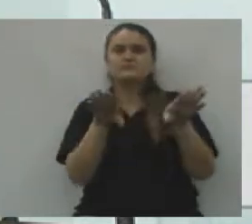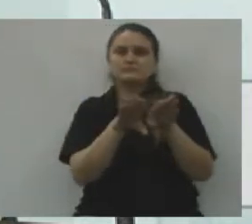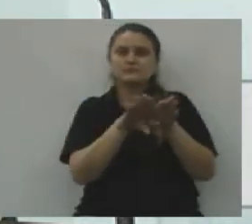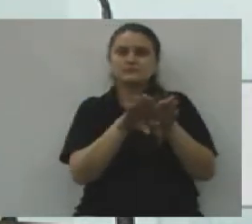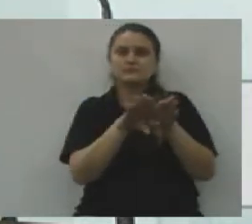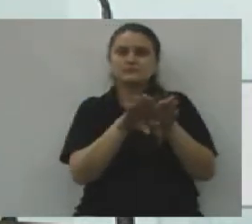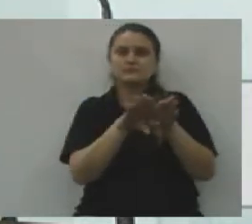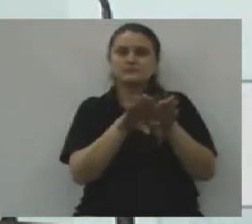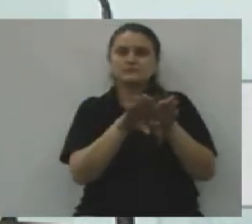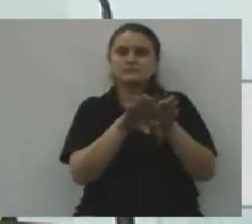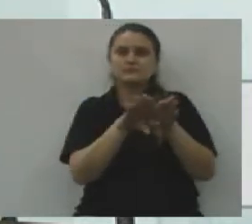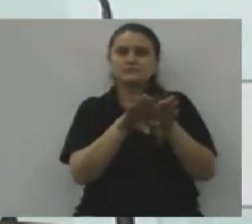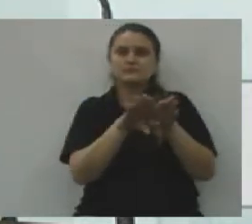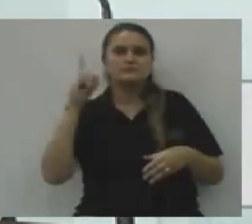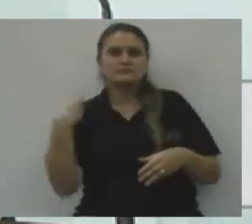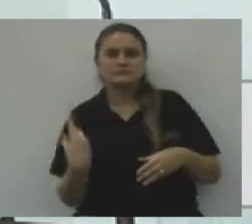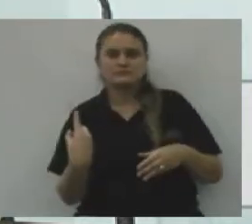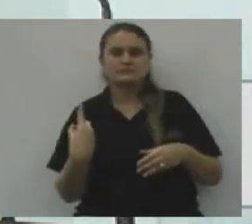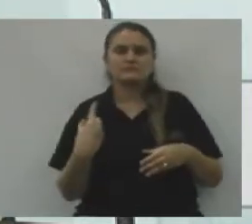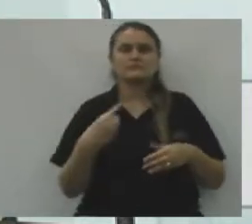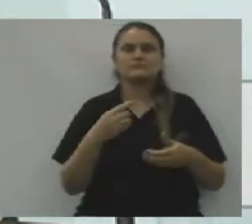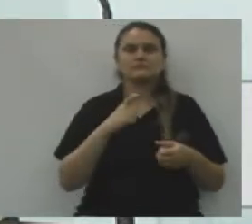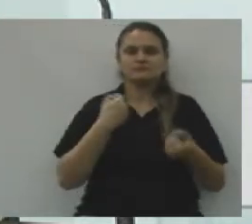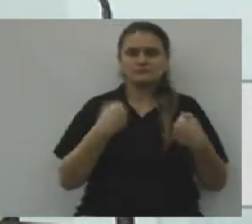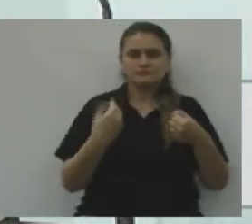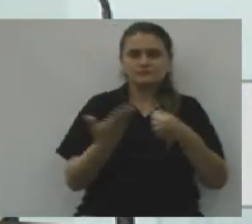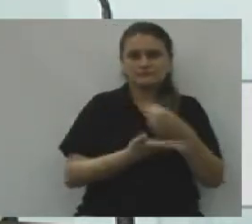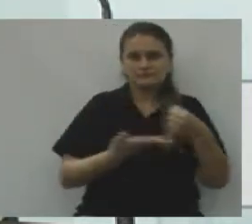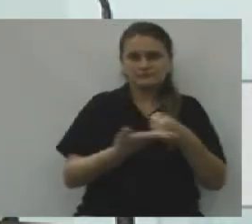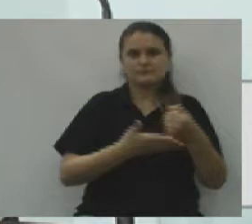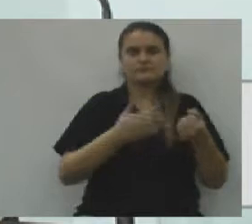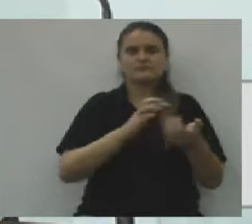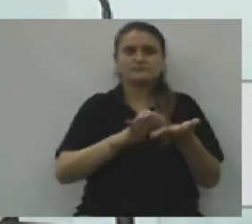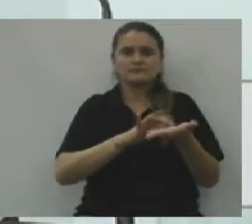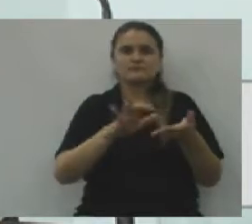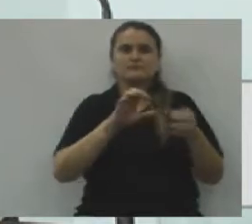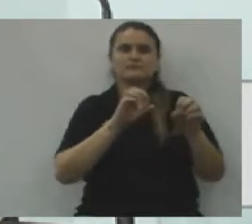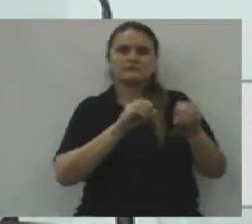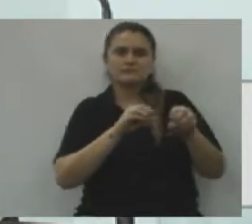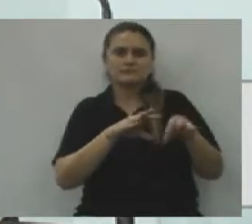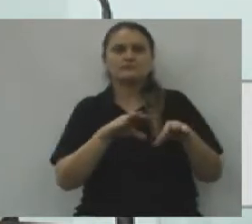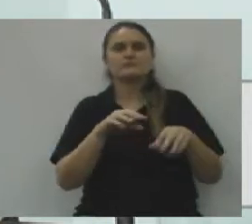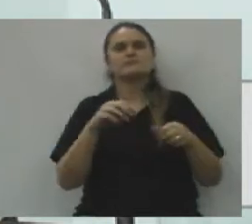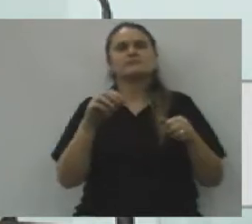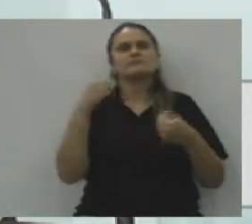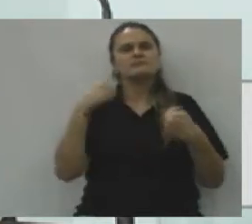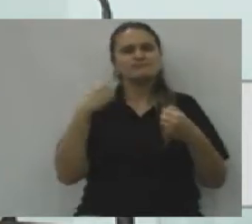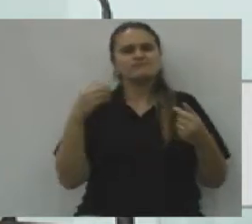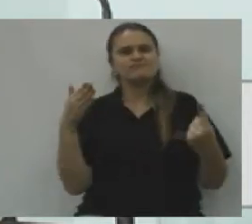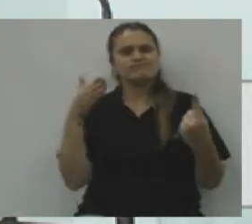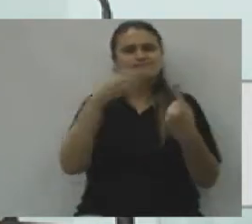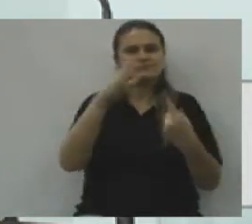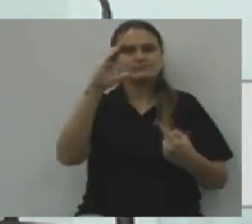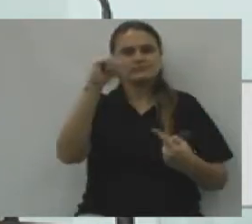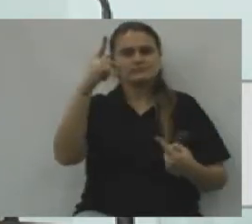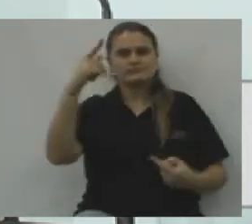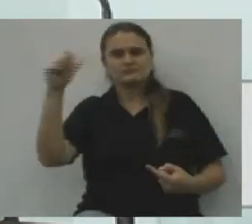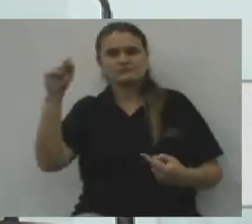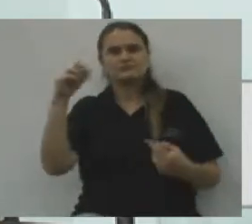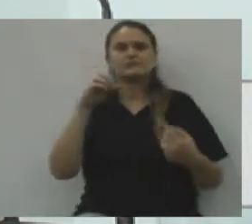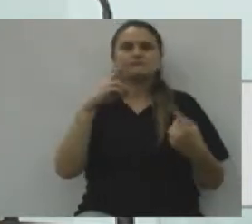um advogado pelo poder para que dê apoio à Secretaria de Educação ou Ação Social, através do CAPES, através do